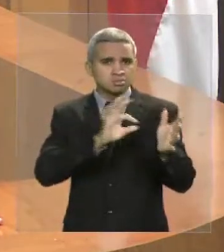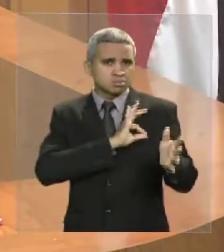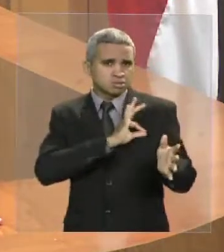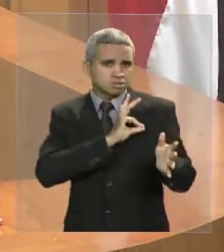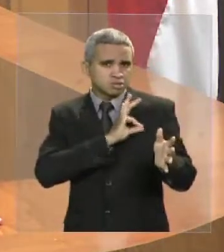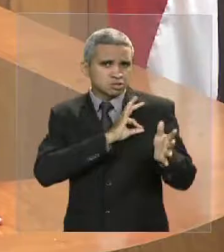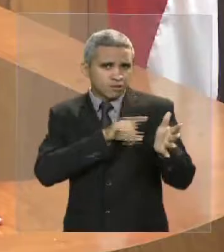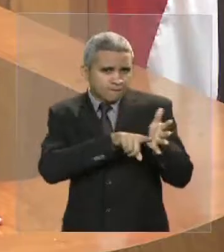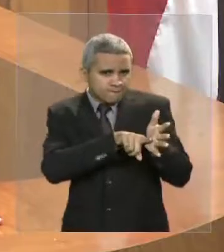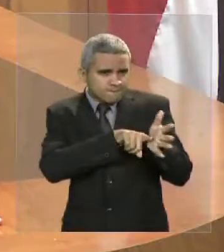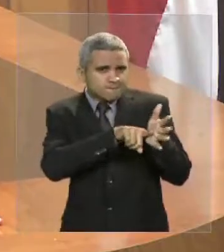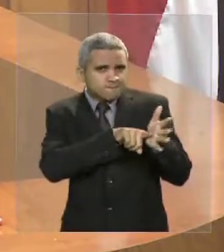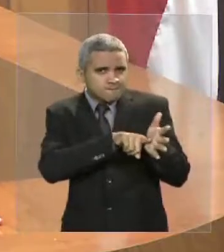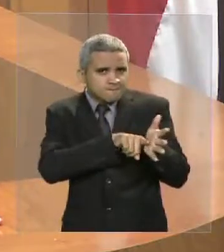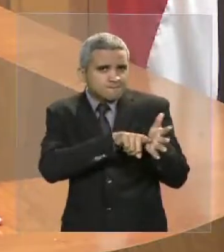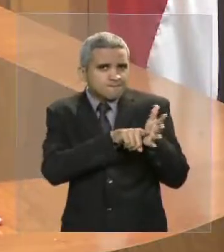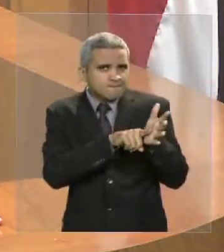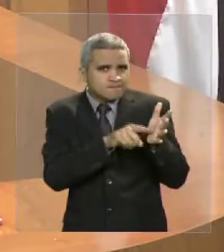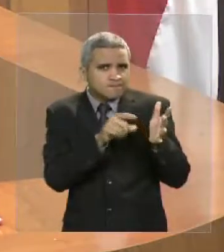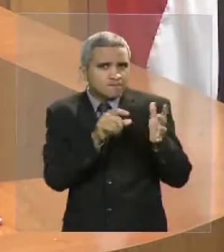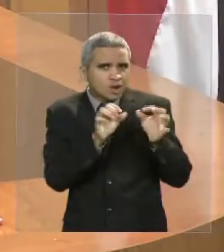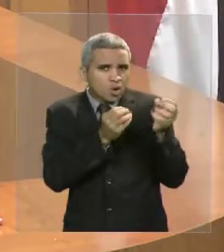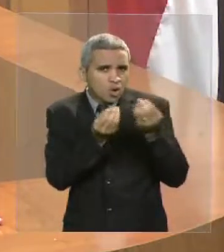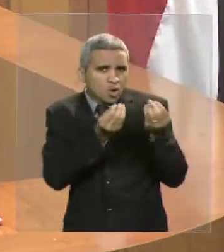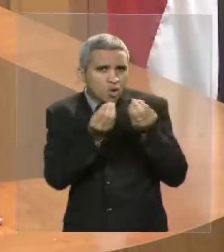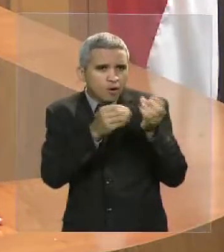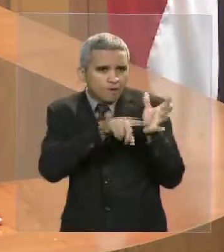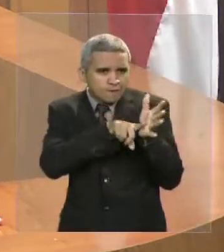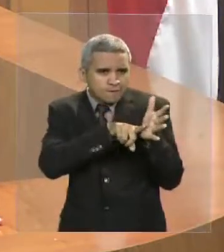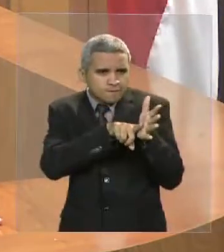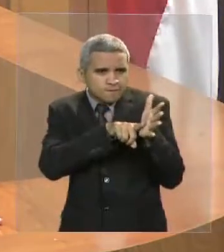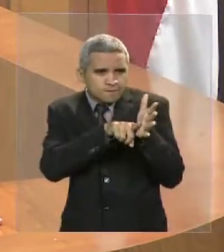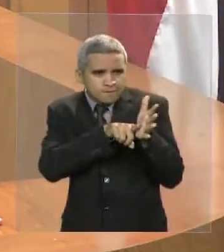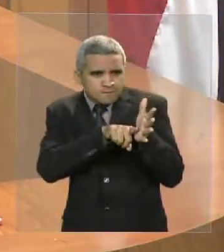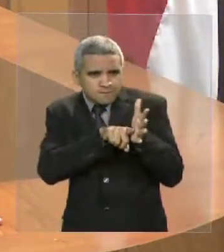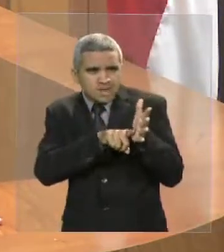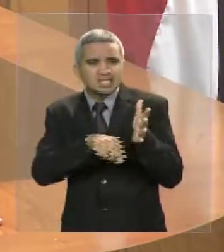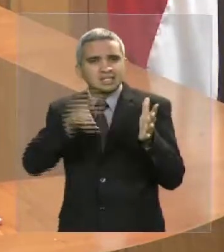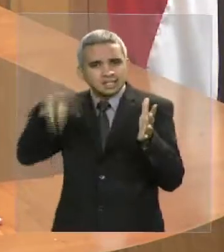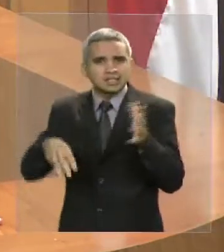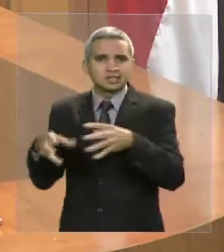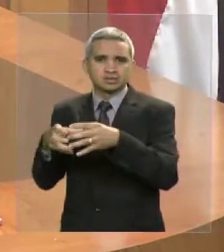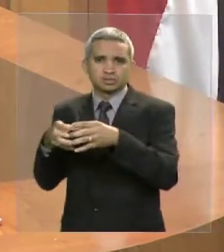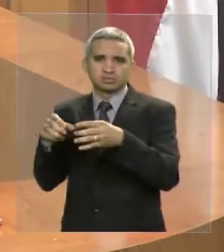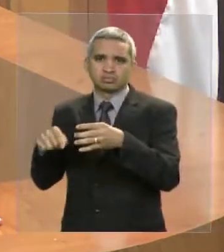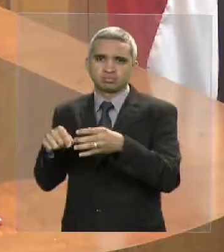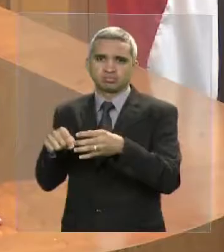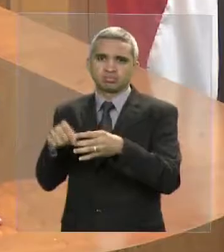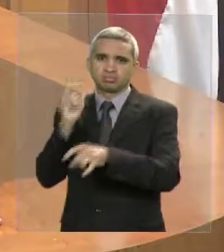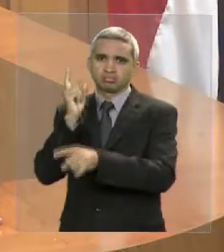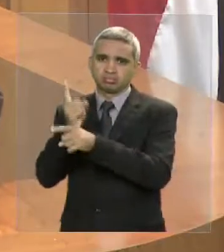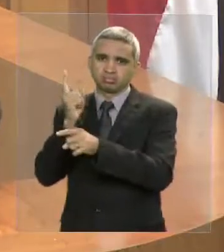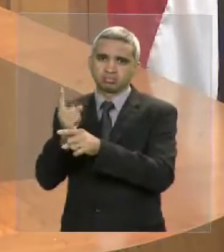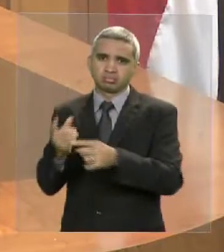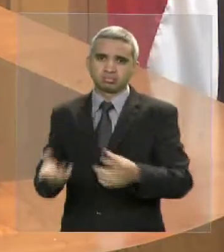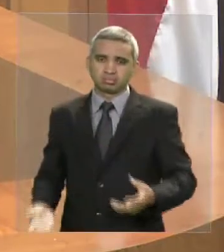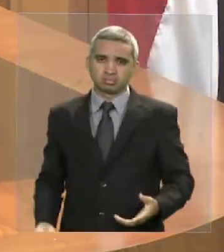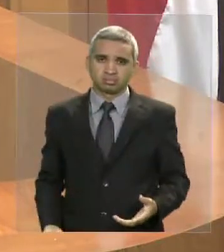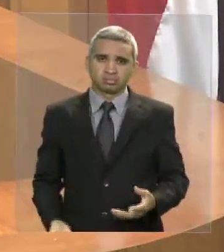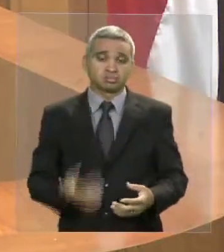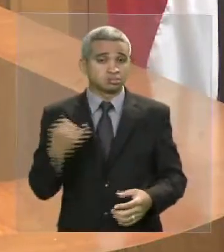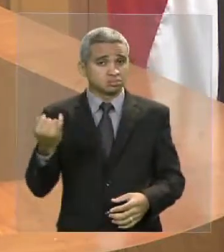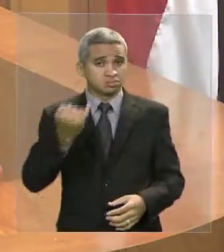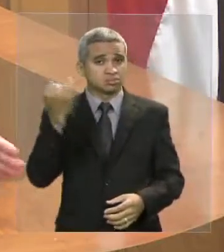Estou trazendo isso esta casa, mas vou levar o secretário de Segurança na mesma forma que nós estamos nos pronunciando aqui nesse momento, porque é